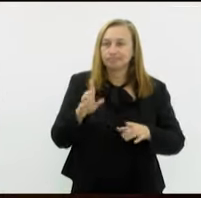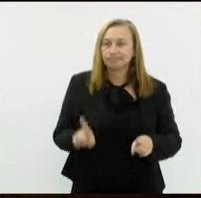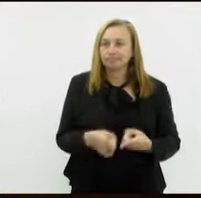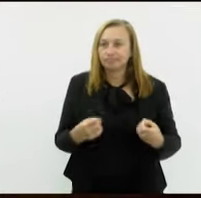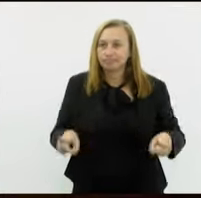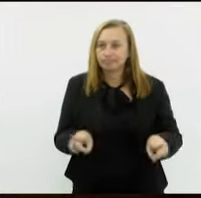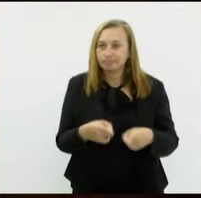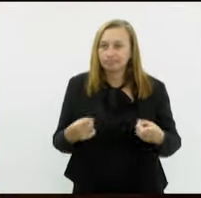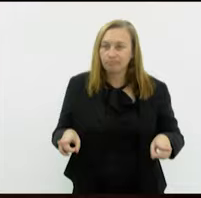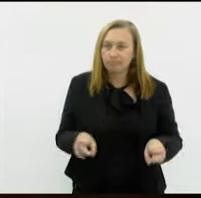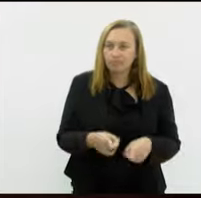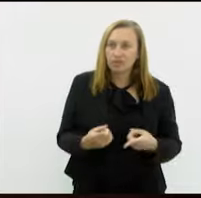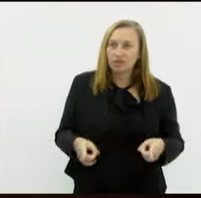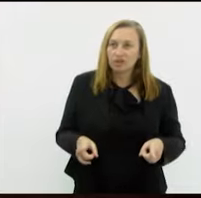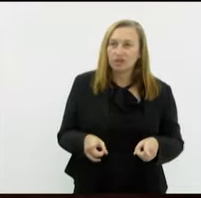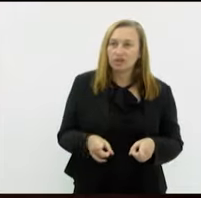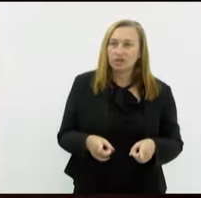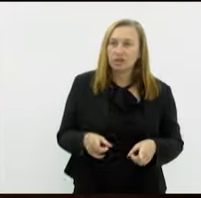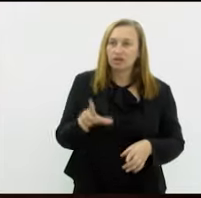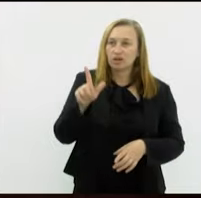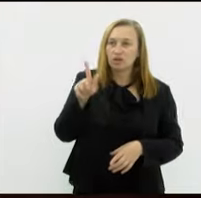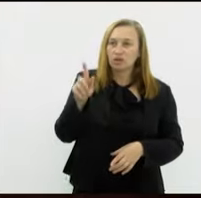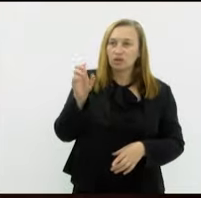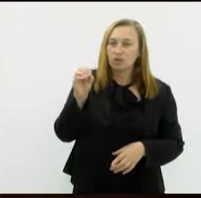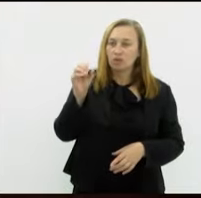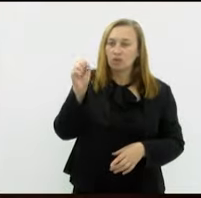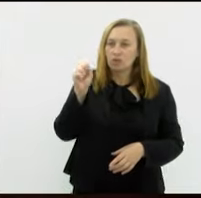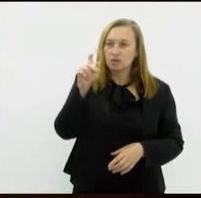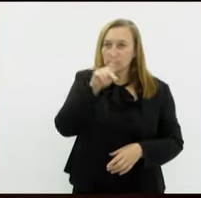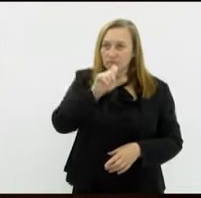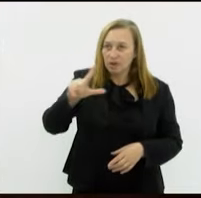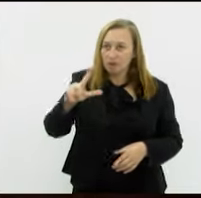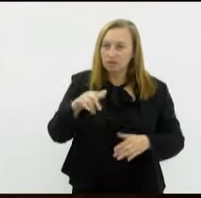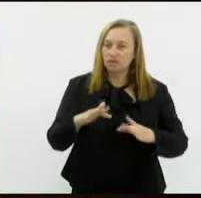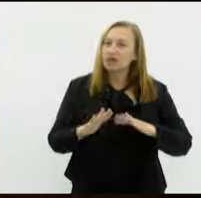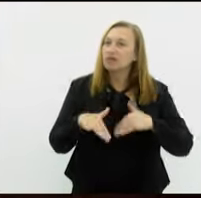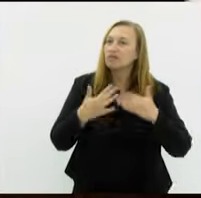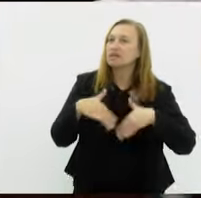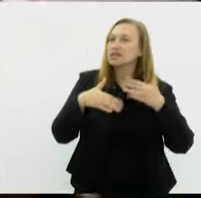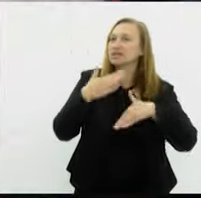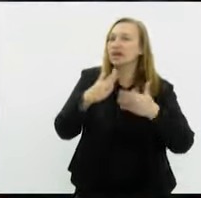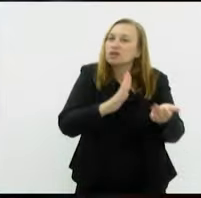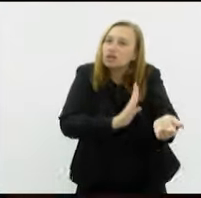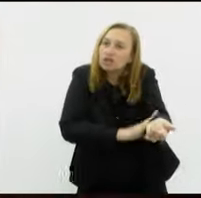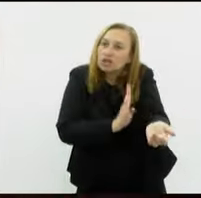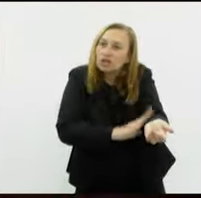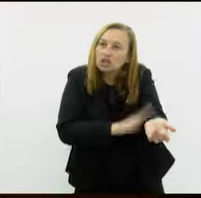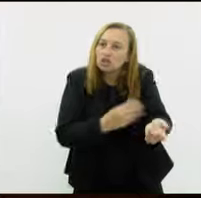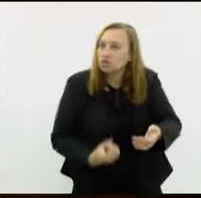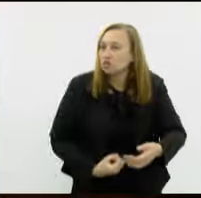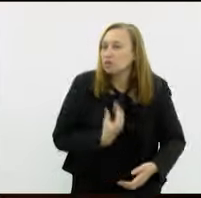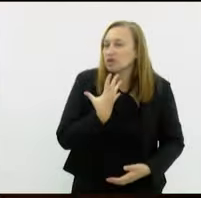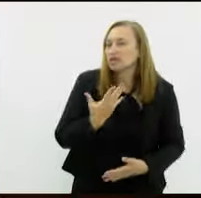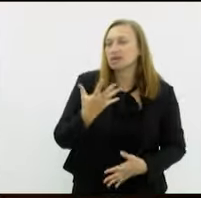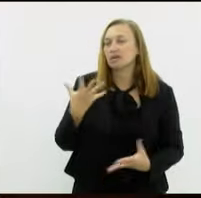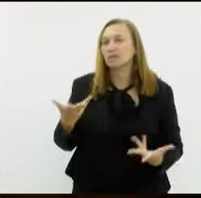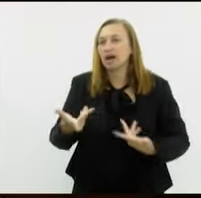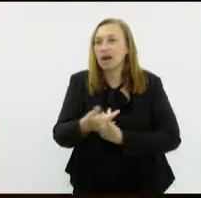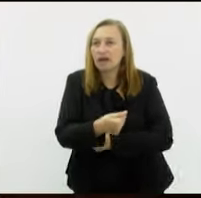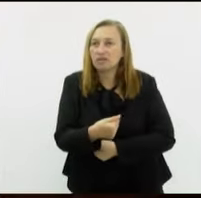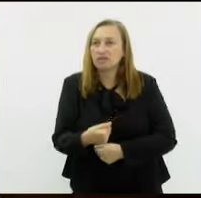tem avançado em diversos ritmos e com poesias maravilhosas. Se vocês